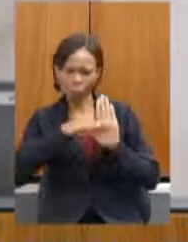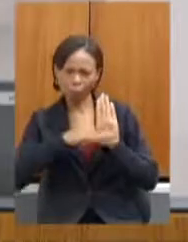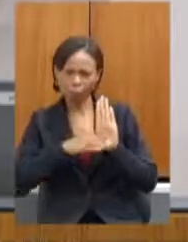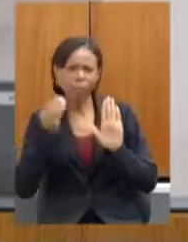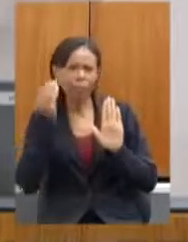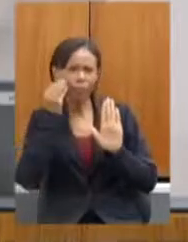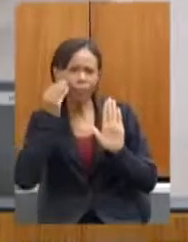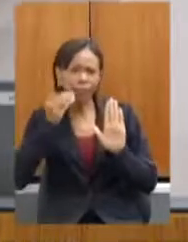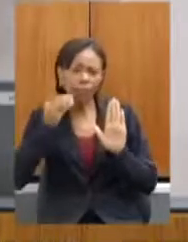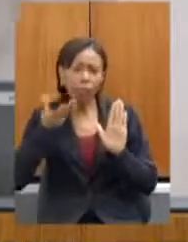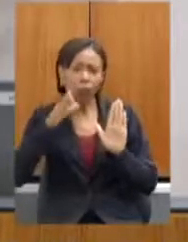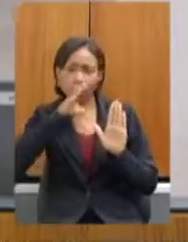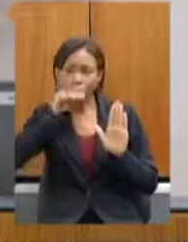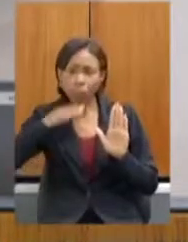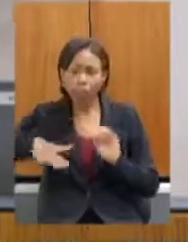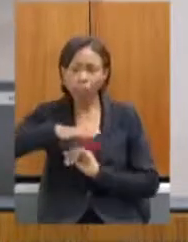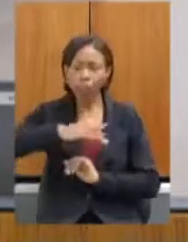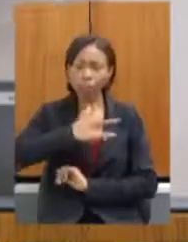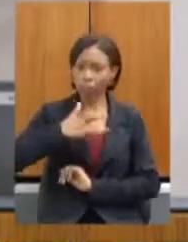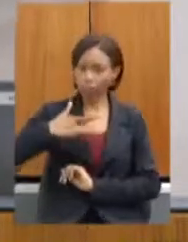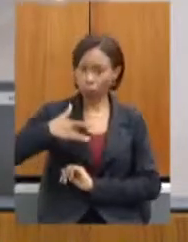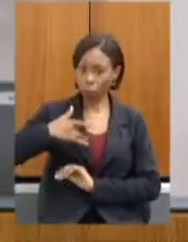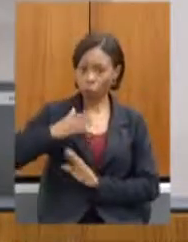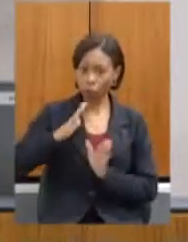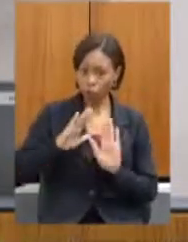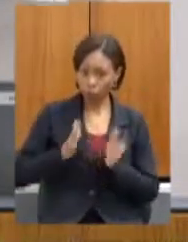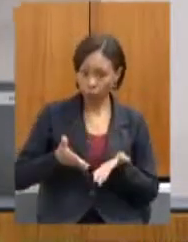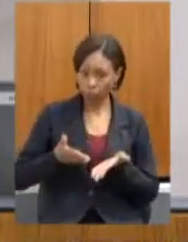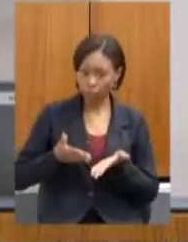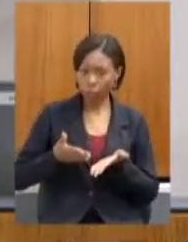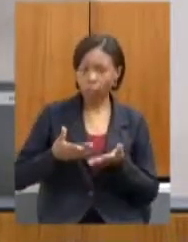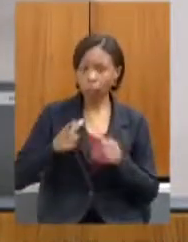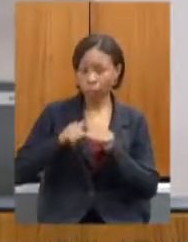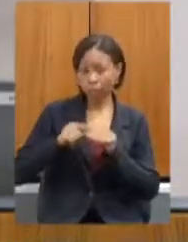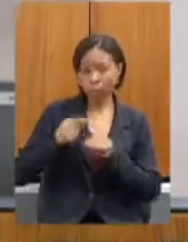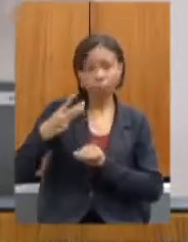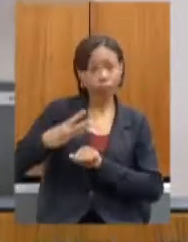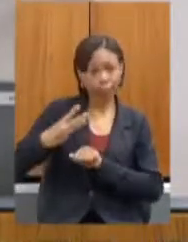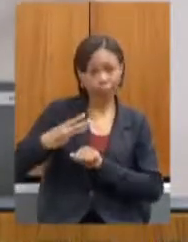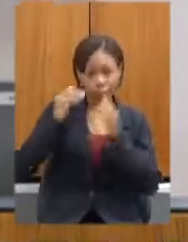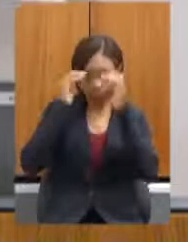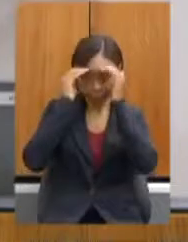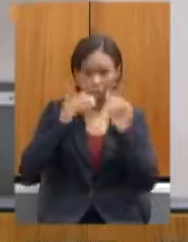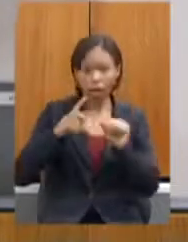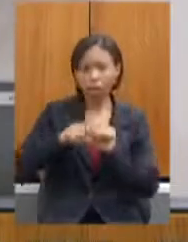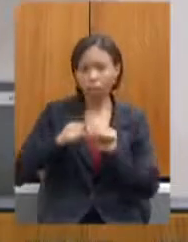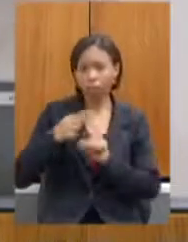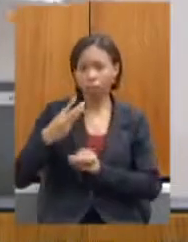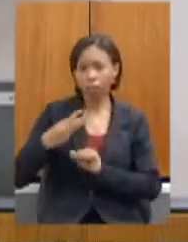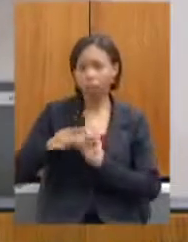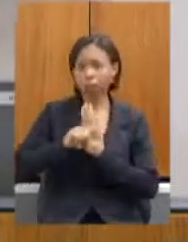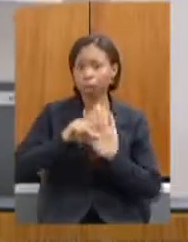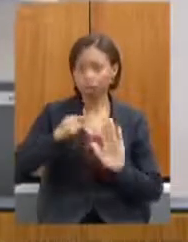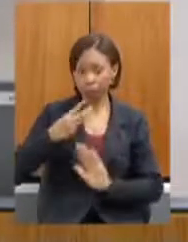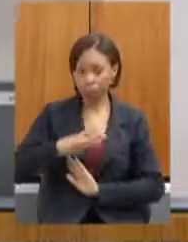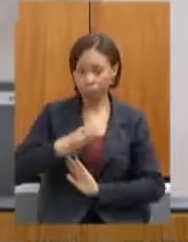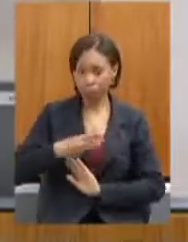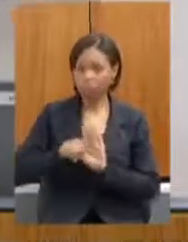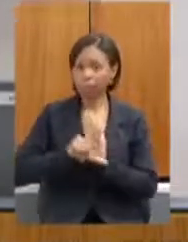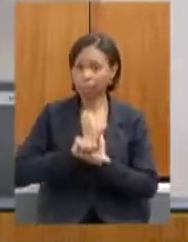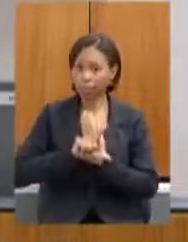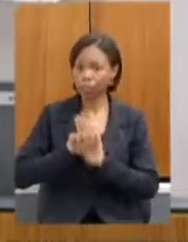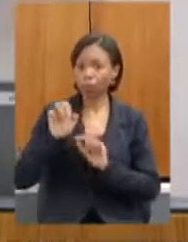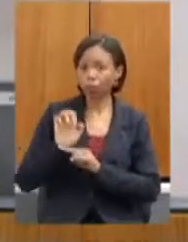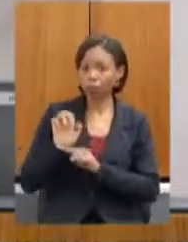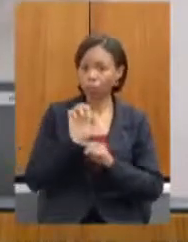servidores da área de saúde definido sobretudo em atendimento ao artigo 3º para artigo 3º parágrafo 3º da Lei